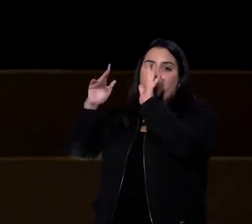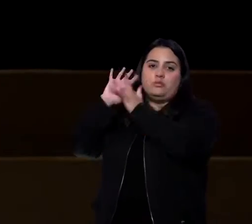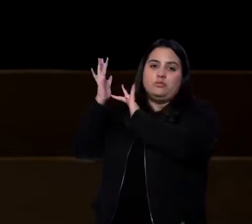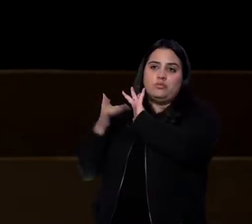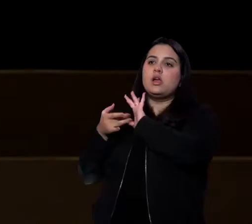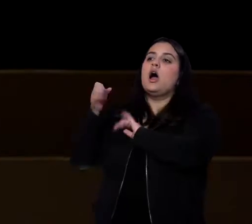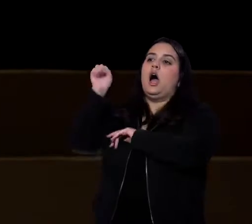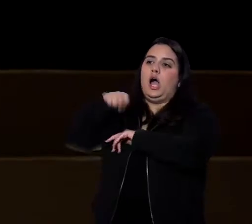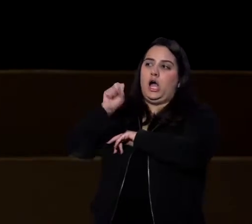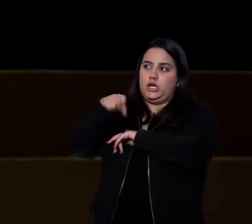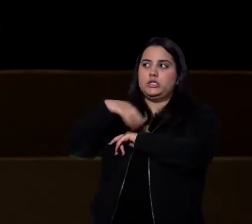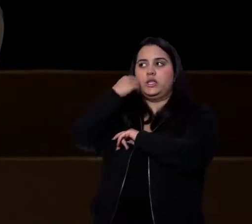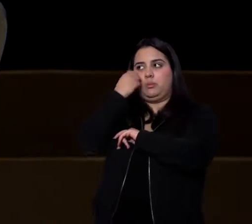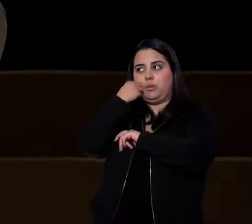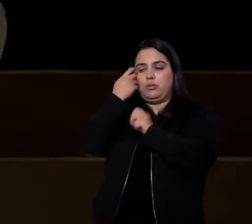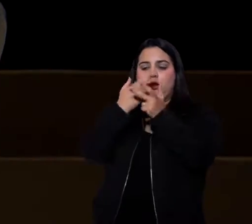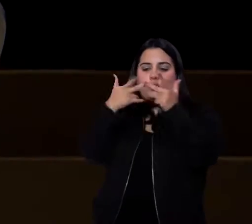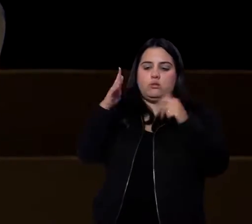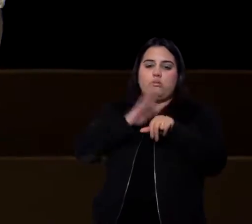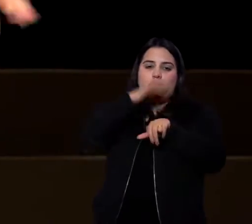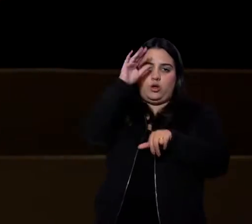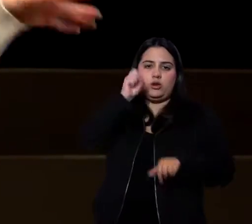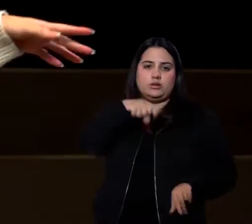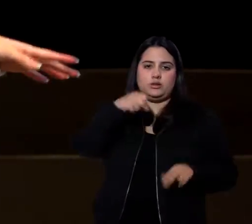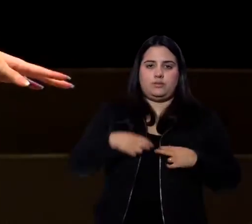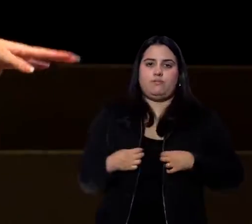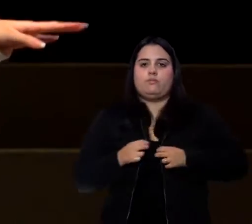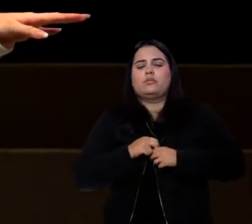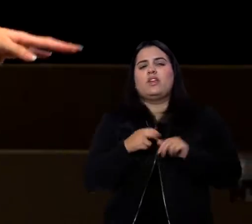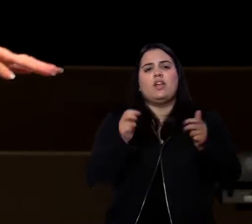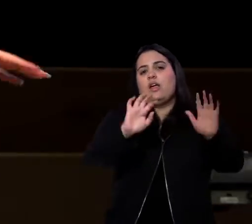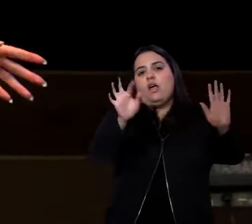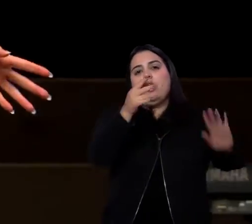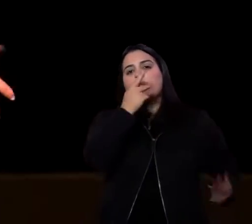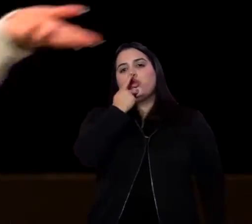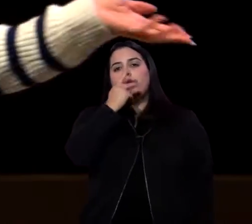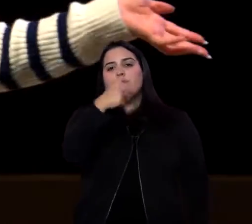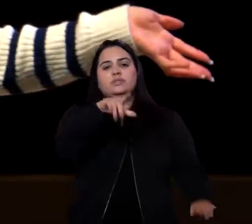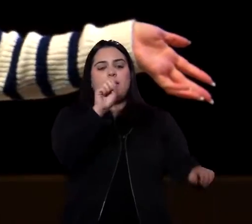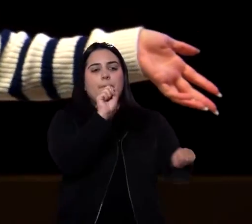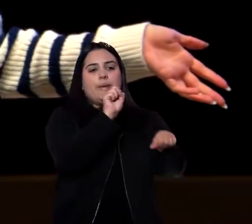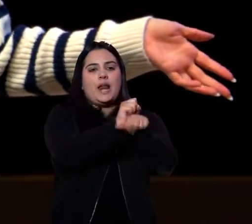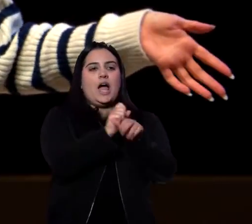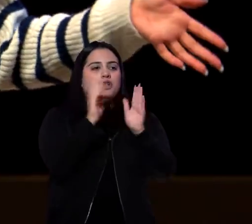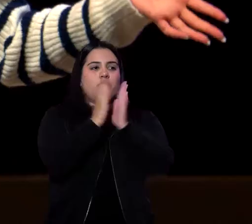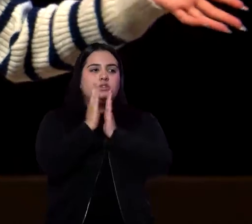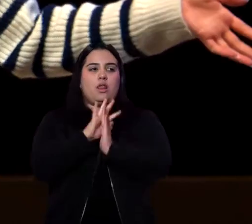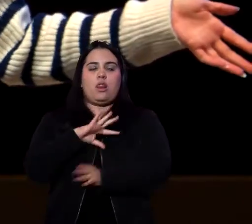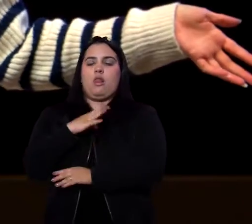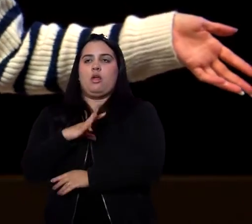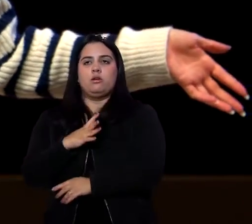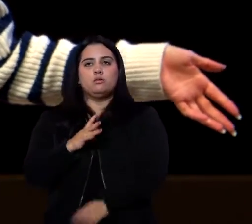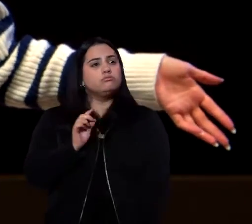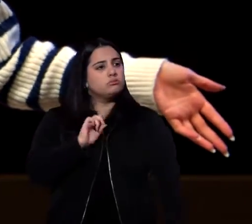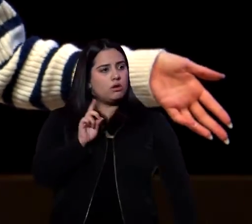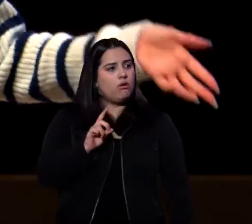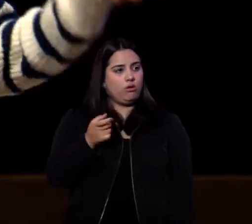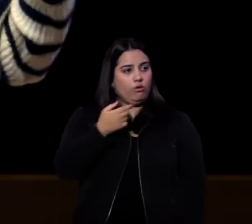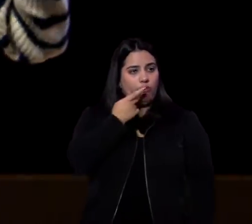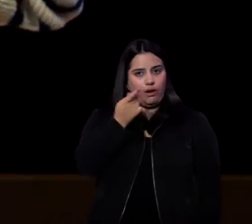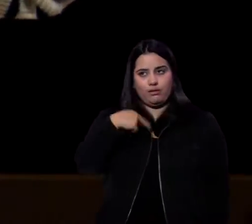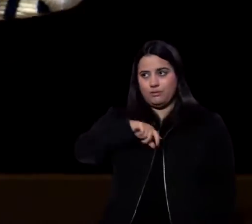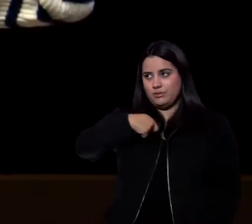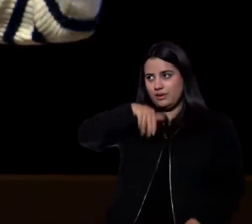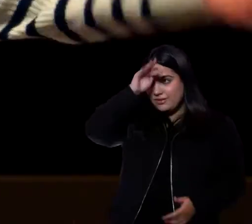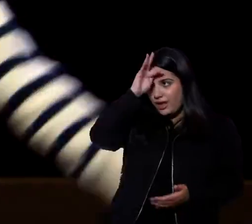ainda maiores. Eu não estou dizendo que é para você parar de fazer orações arriscadas. Eu acabei de falar para a gente, tipo, ter fé. Então,